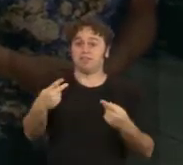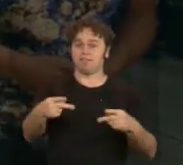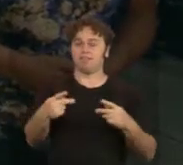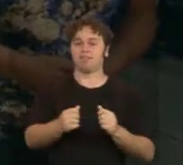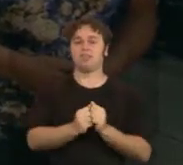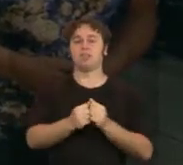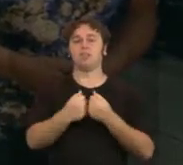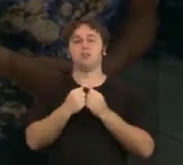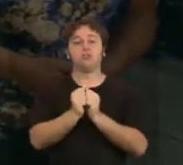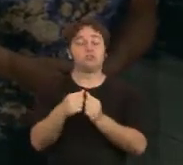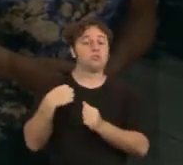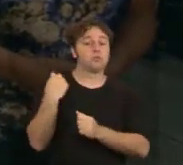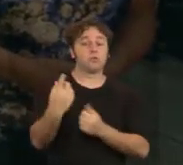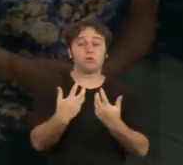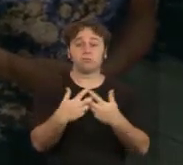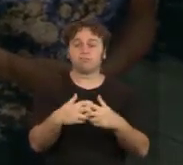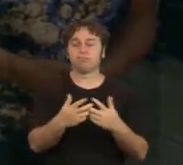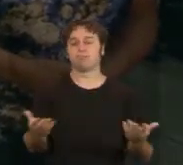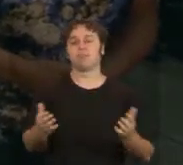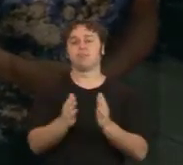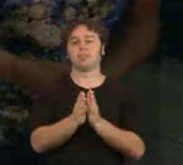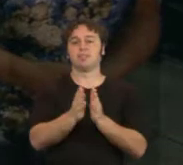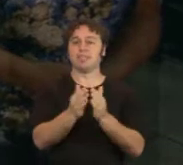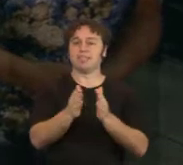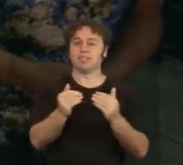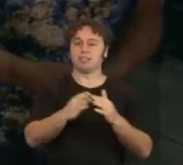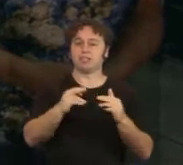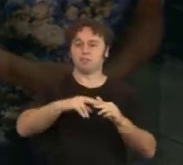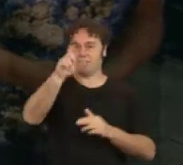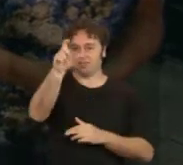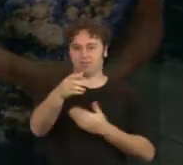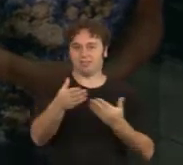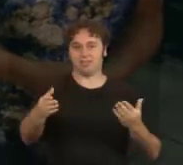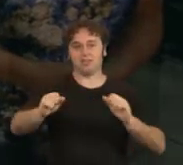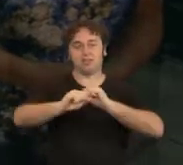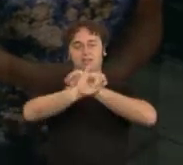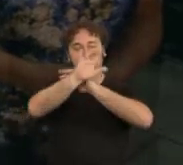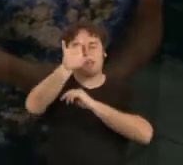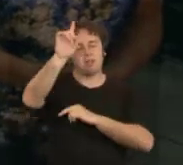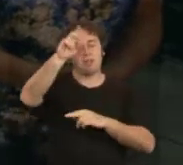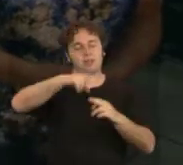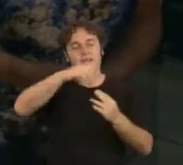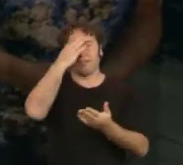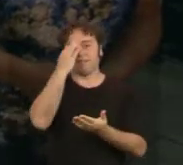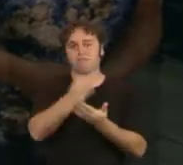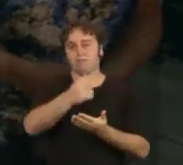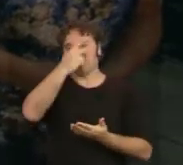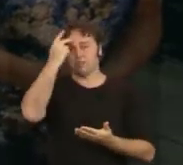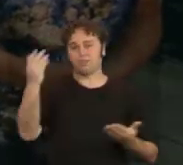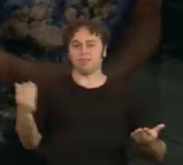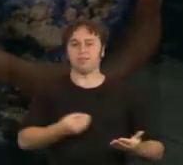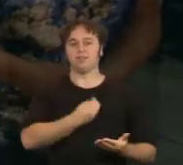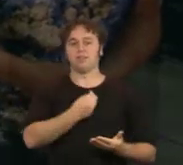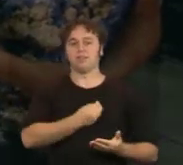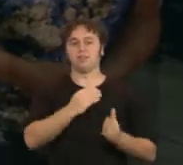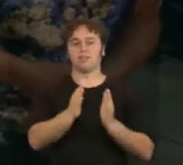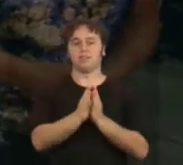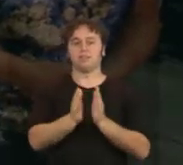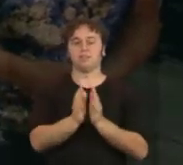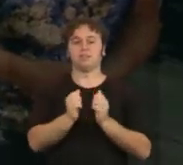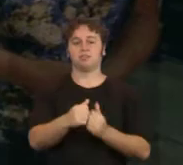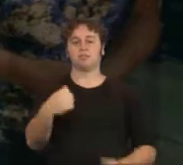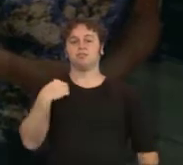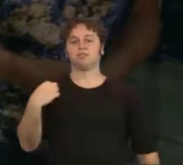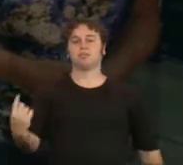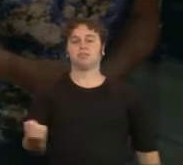meditando conosco, com todo o Brasil, intercedendo por você agora. Glória a Deus pela fé das pessoas que partilham ao vivo